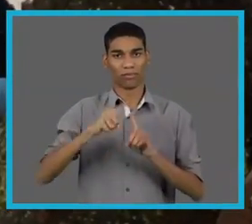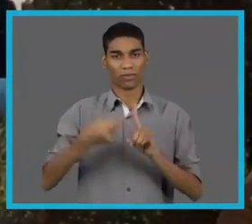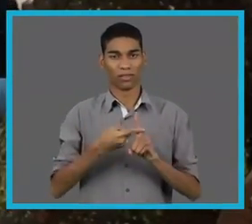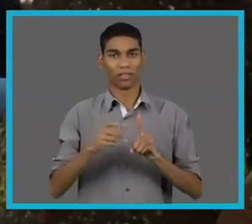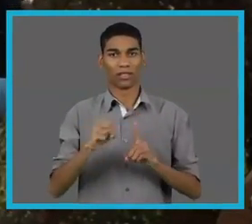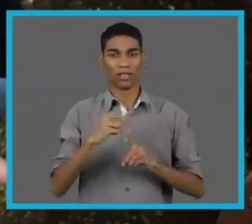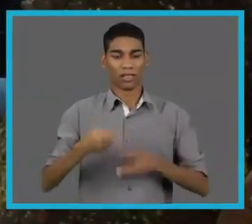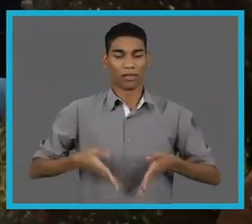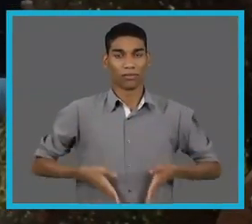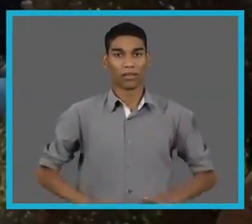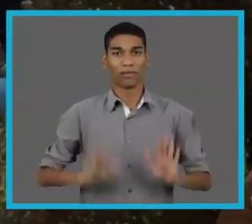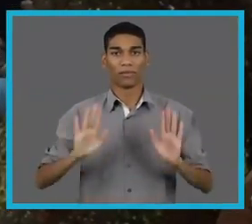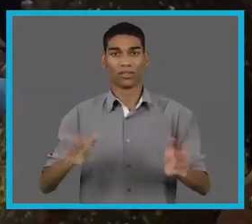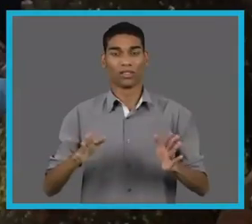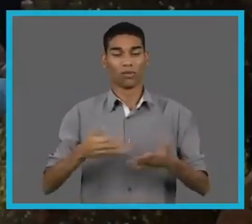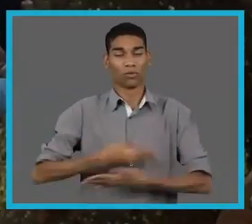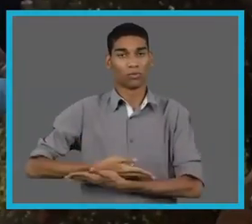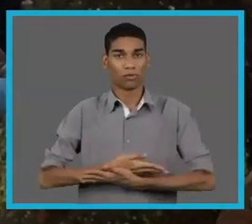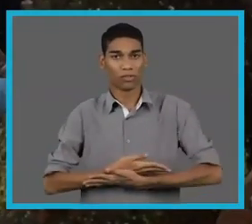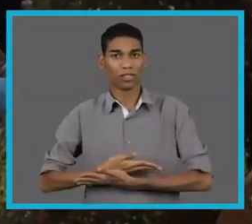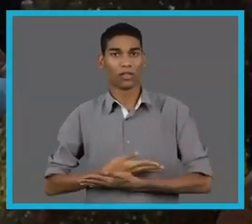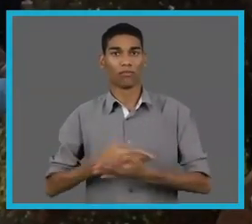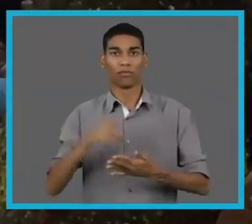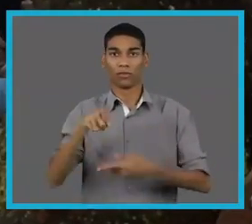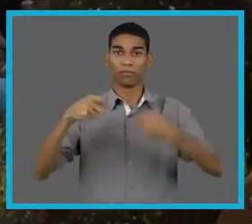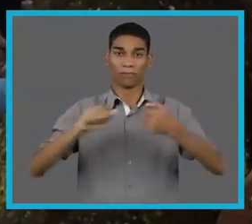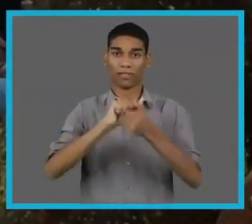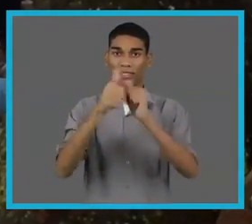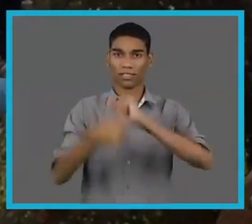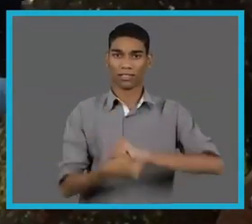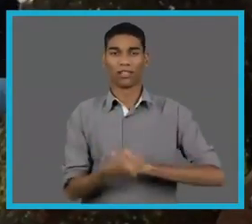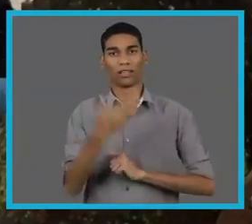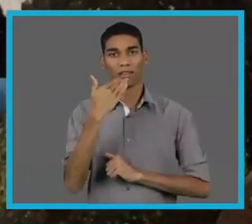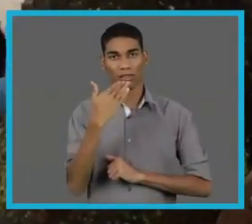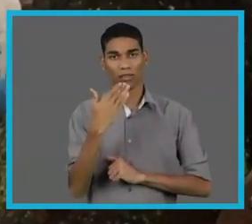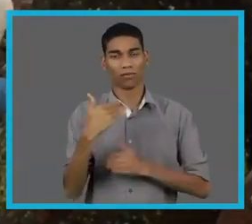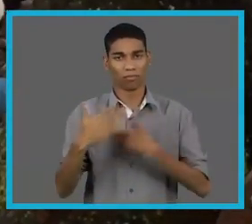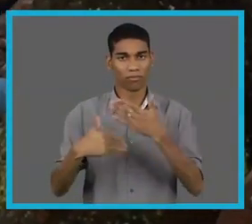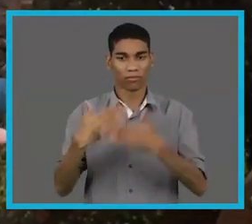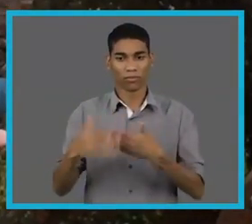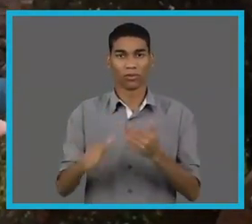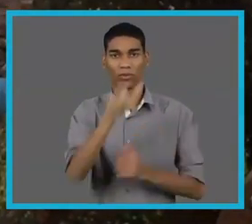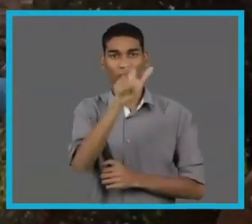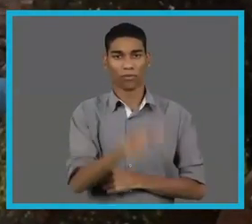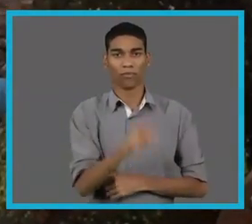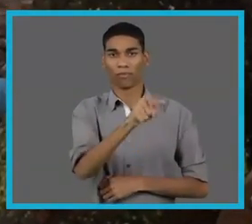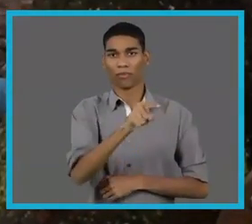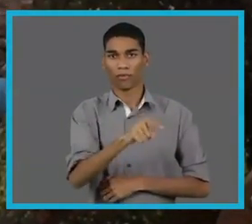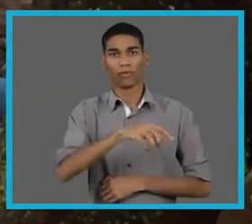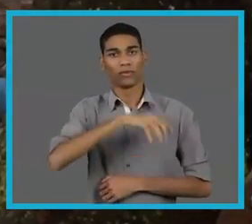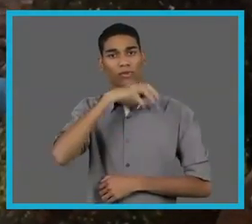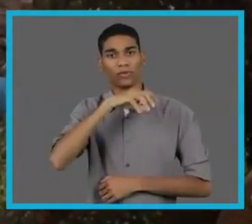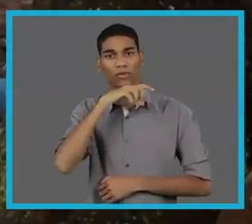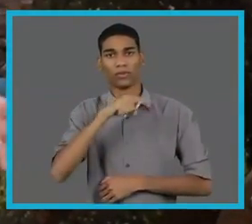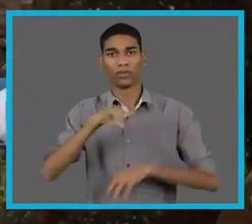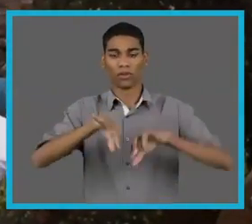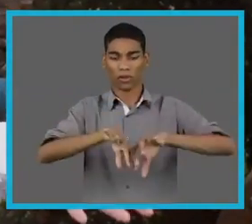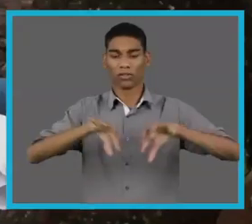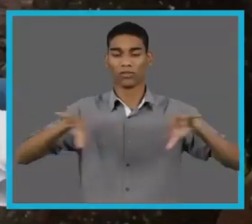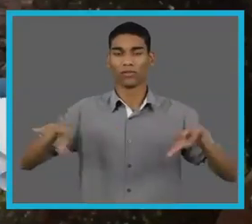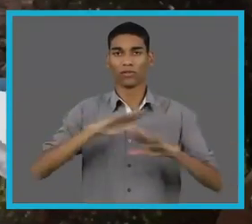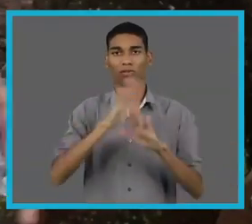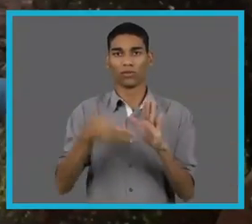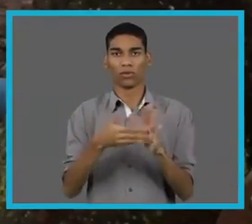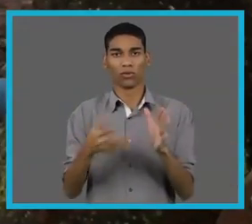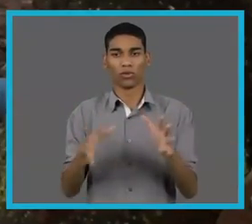estão paridas, os bezerros, enfim, porque você tem que adequar a alimentação conforme o perfil animal. Não adianta você